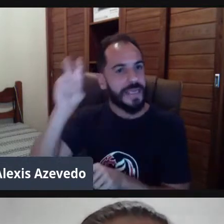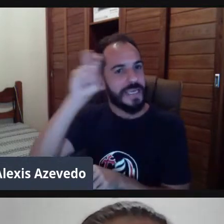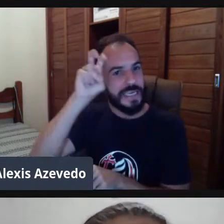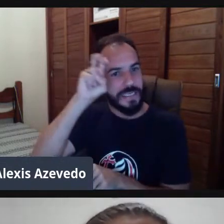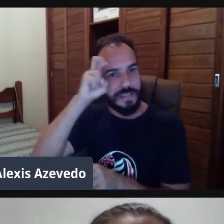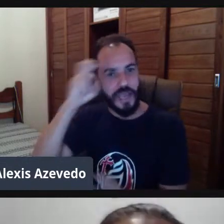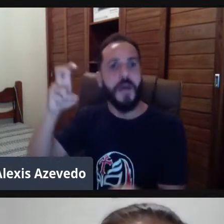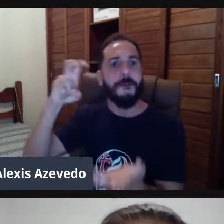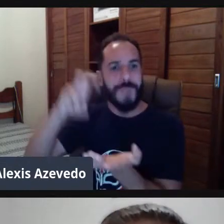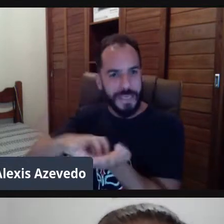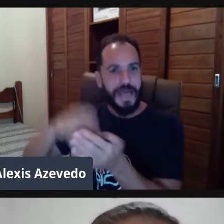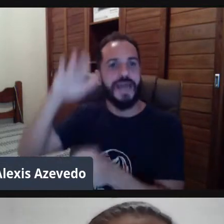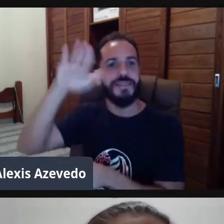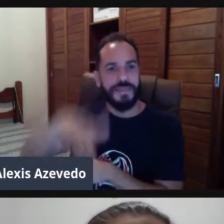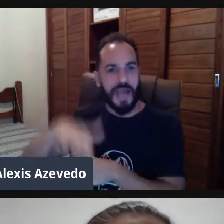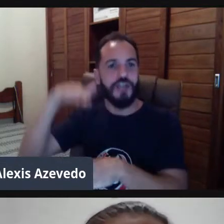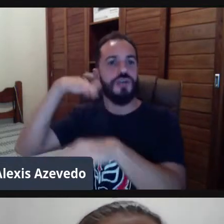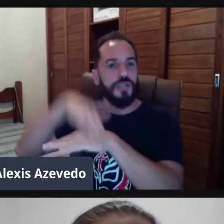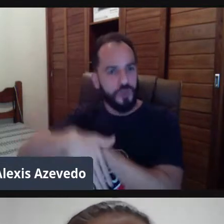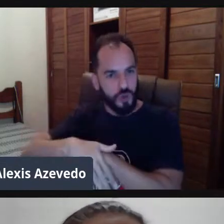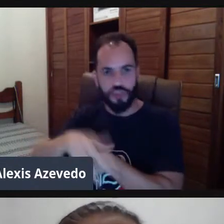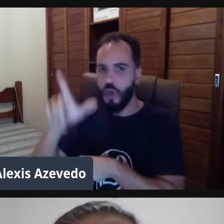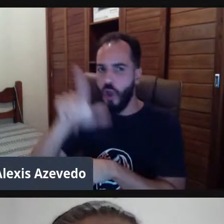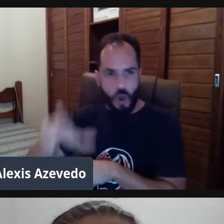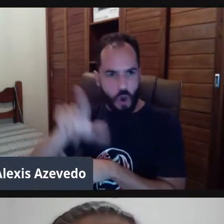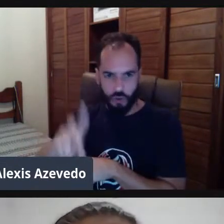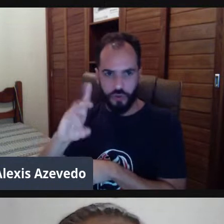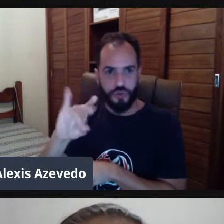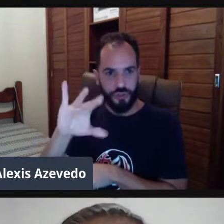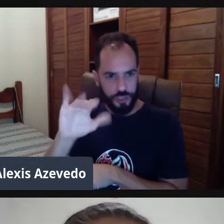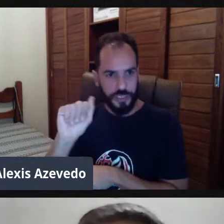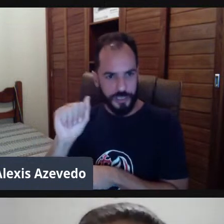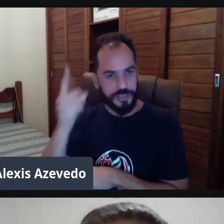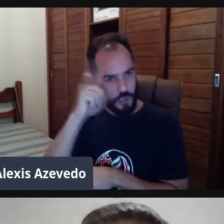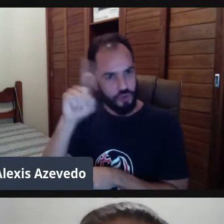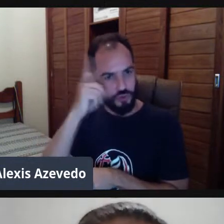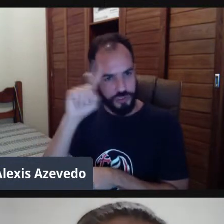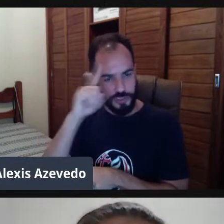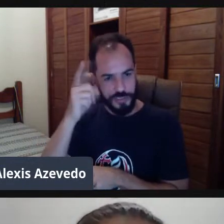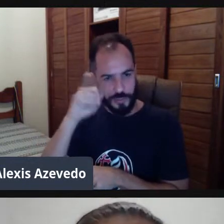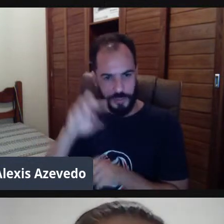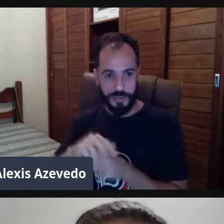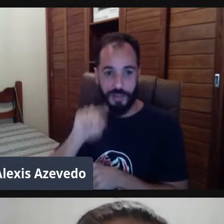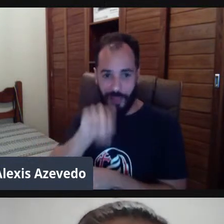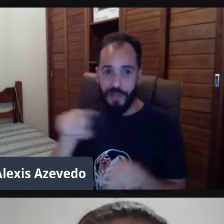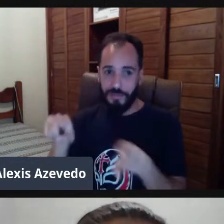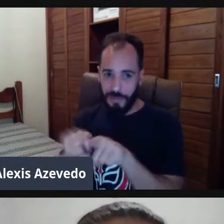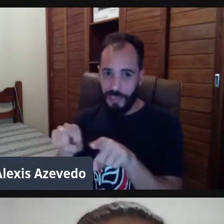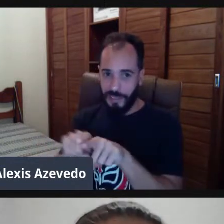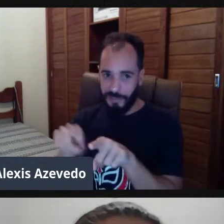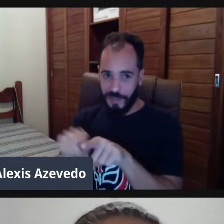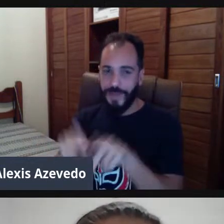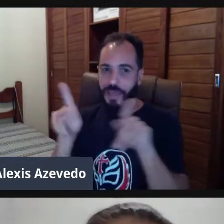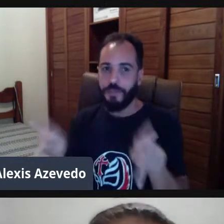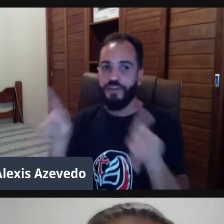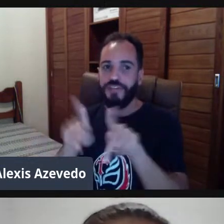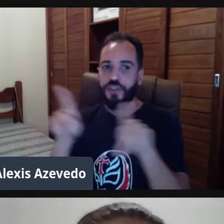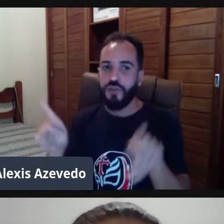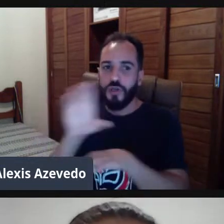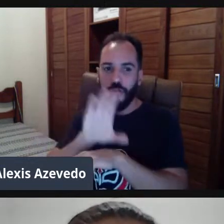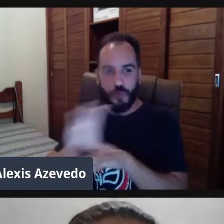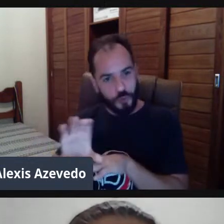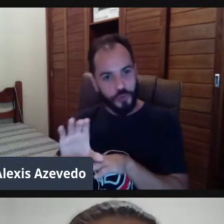e noite. Outros dias da semana também estou presente. Sou professora do curso também. E